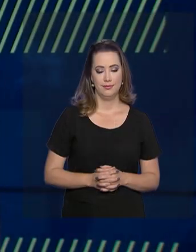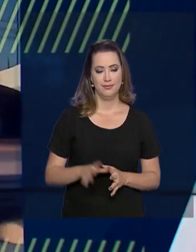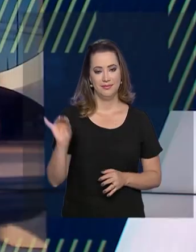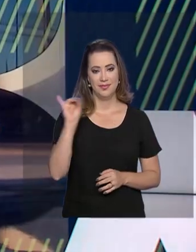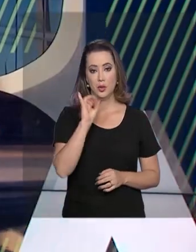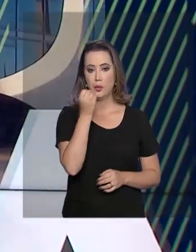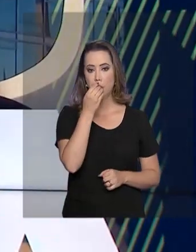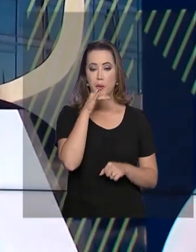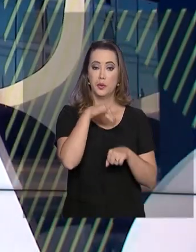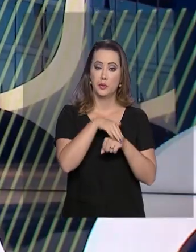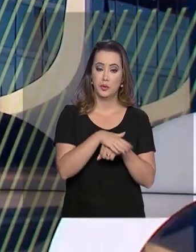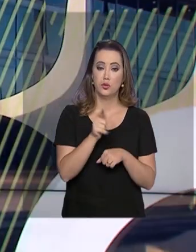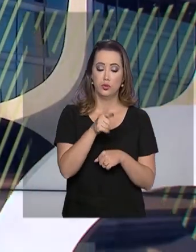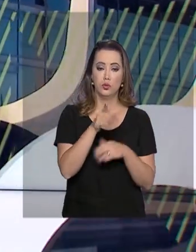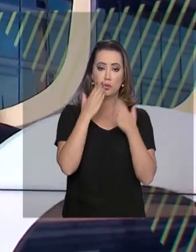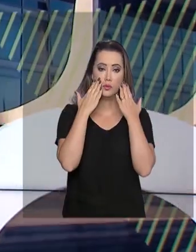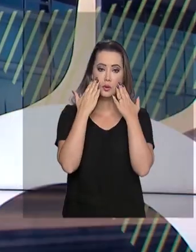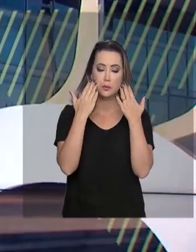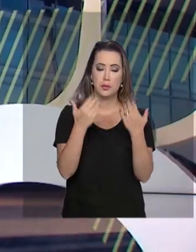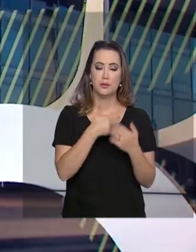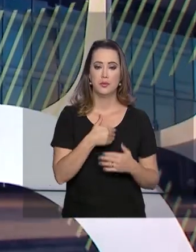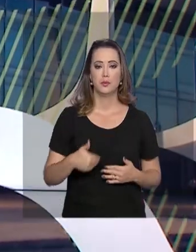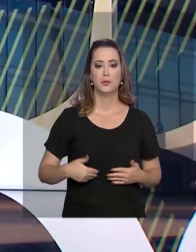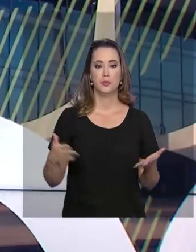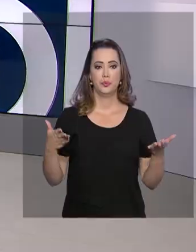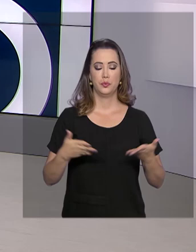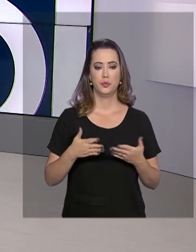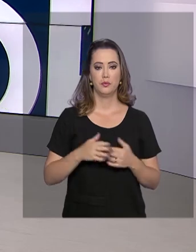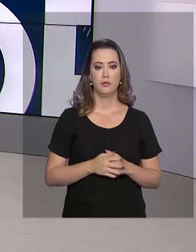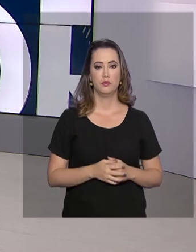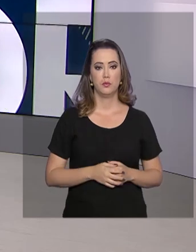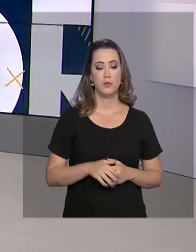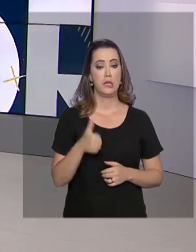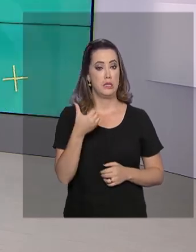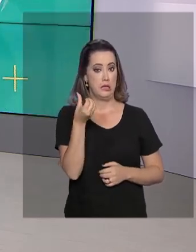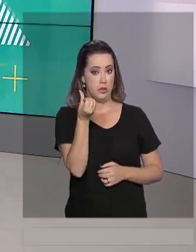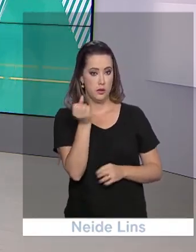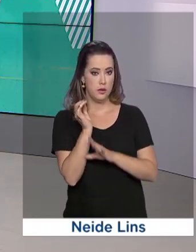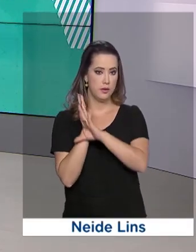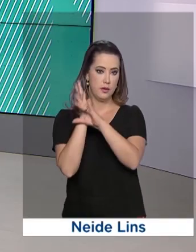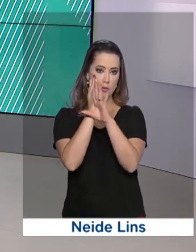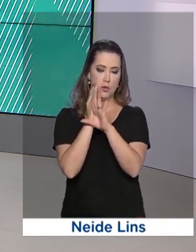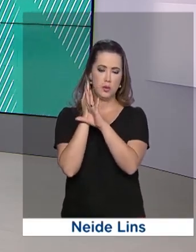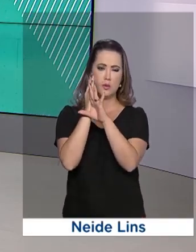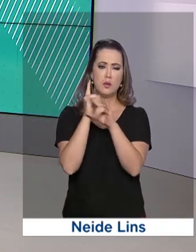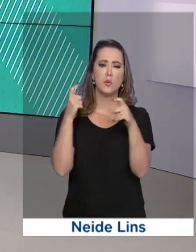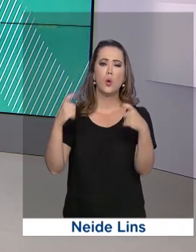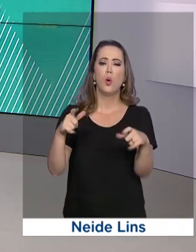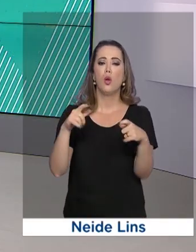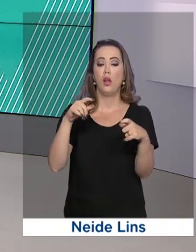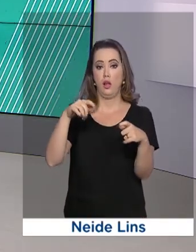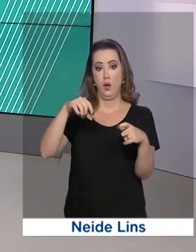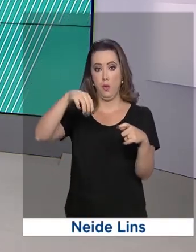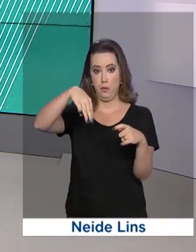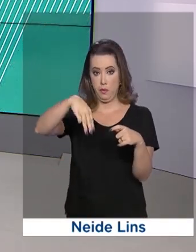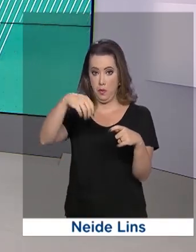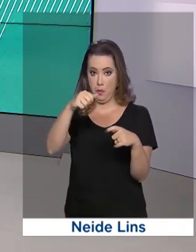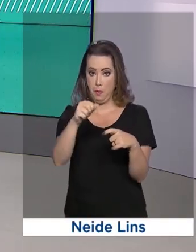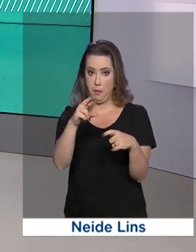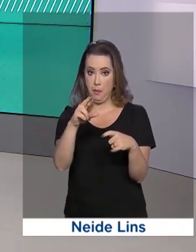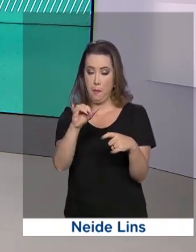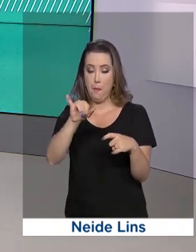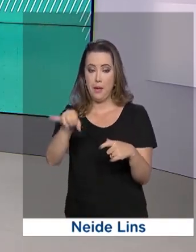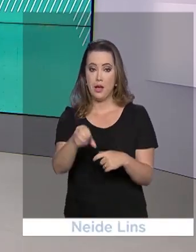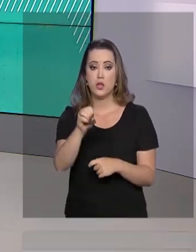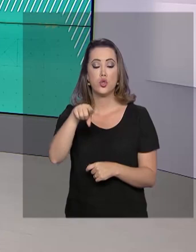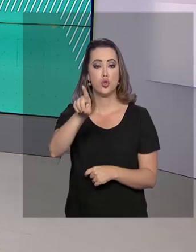oi boa noite já estamos de volta com o governo agora os 16 municípios da ilha do marajó localizado